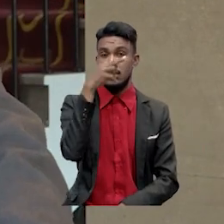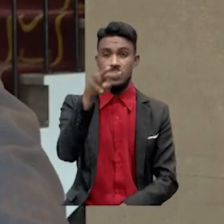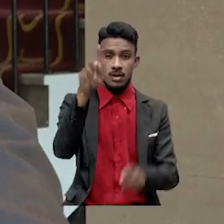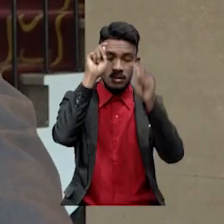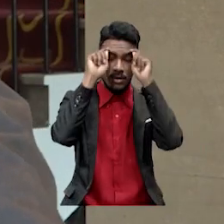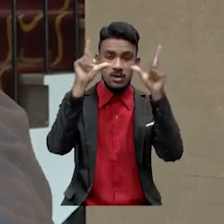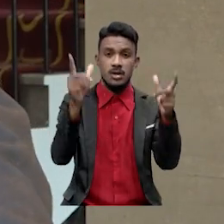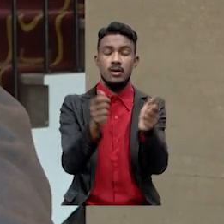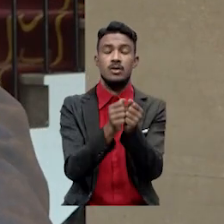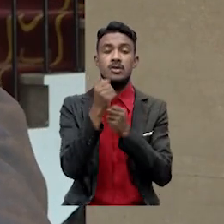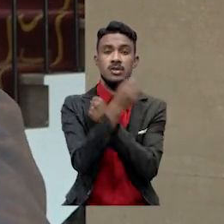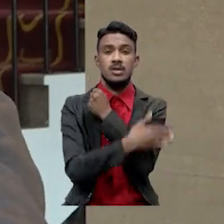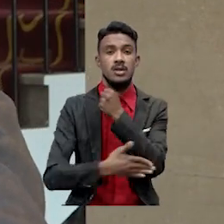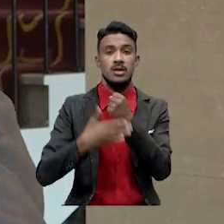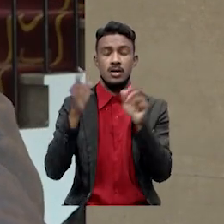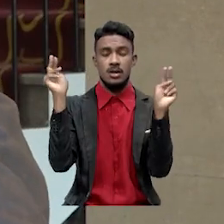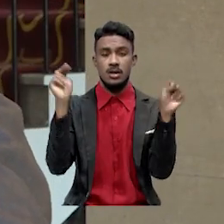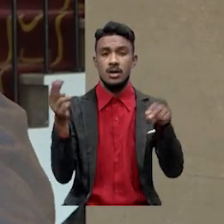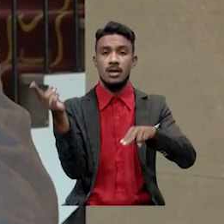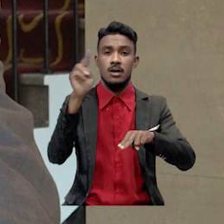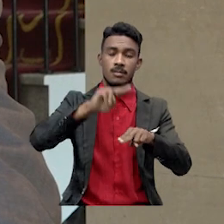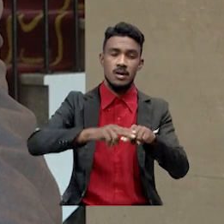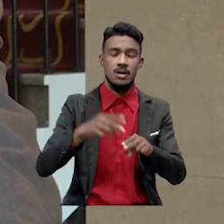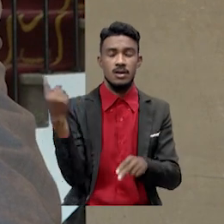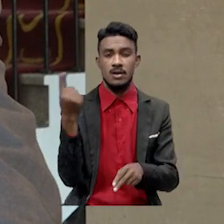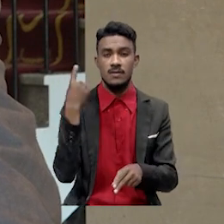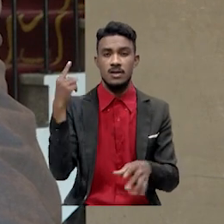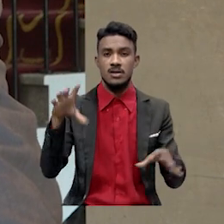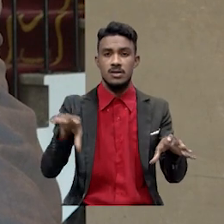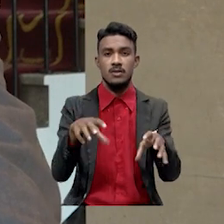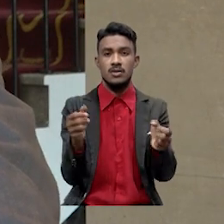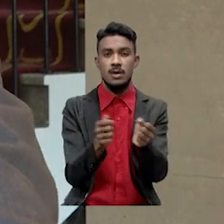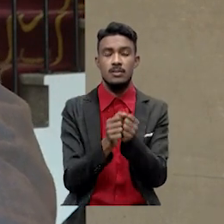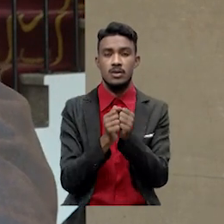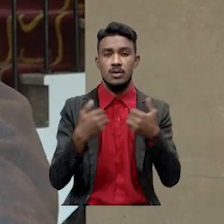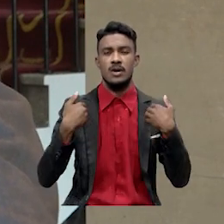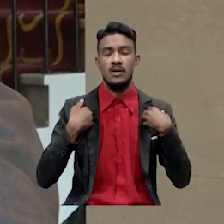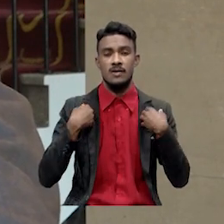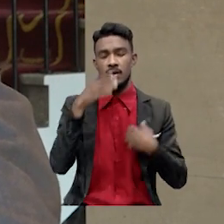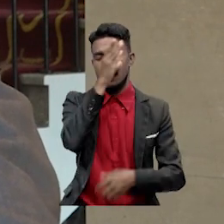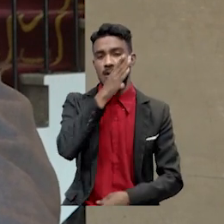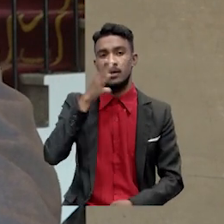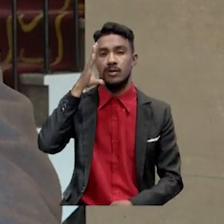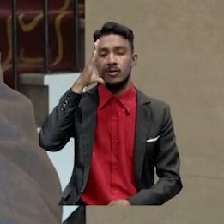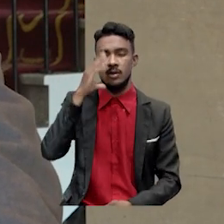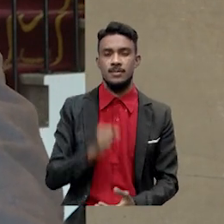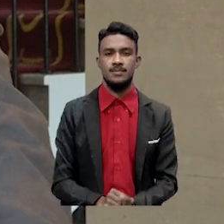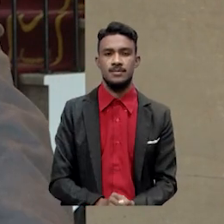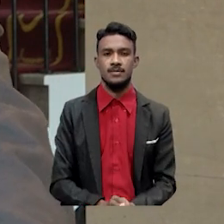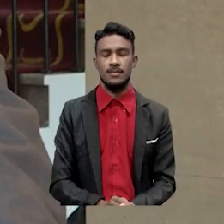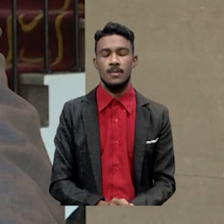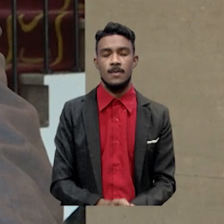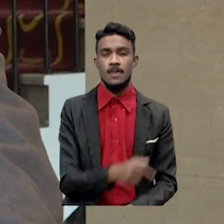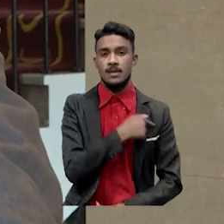China tem que aumentar a cooperação e área agricultura.